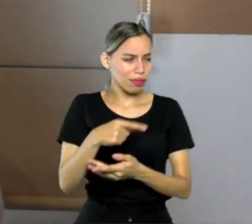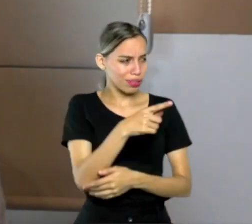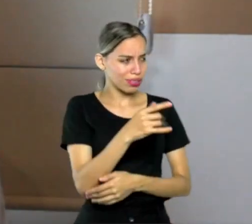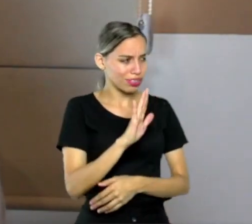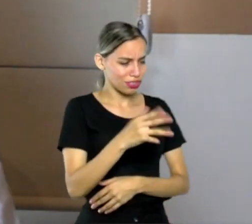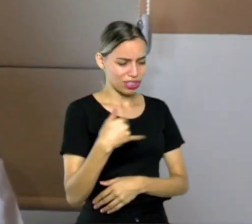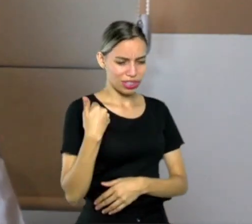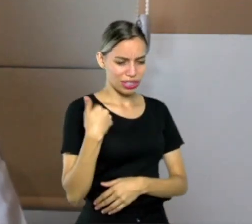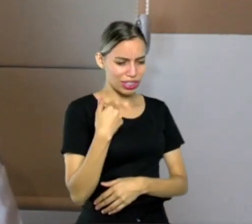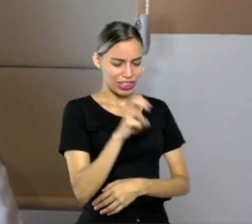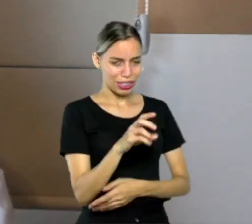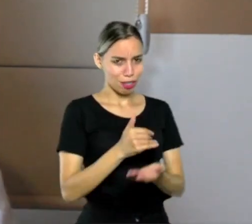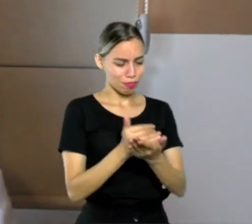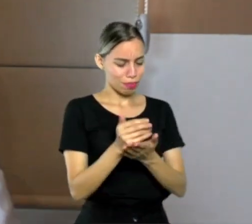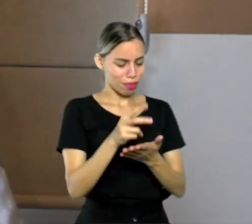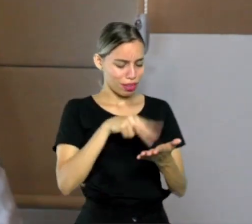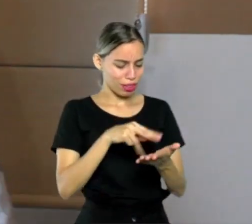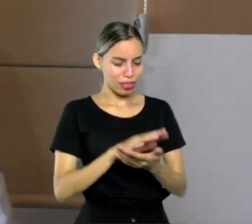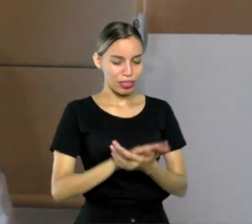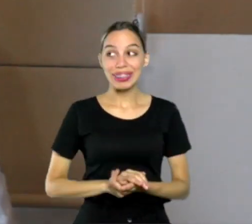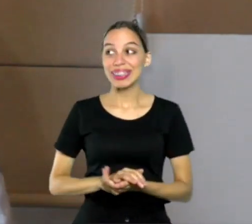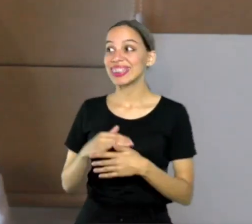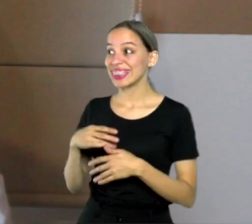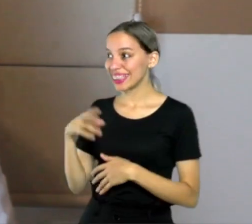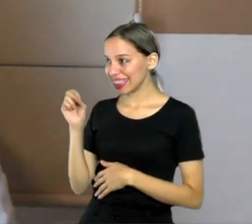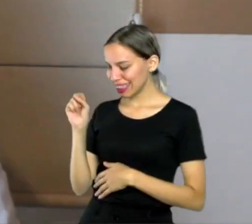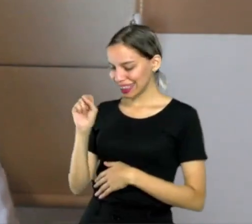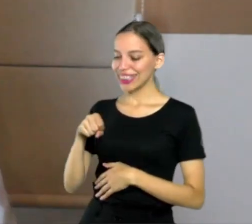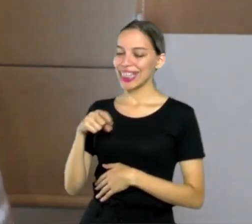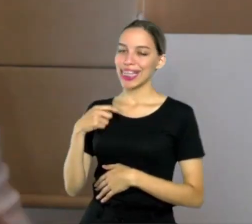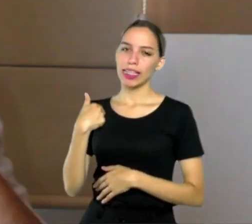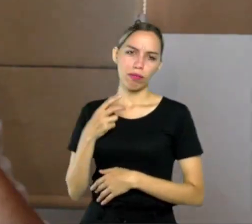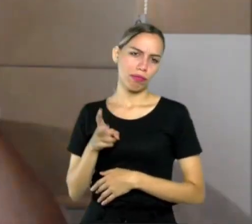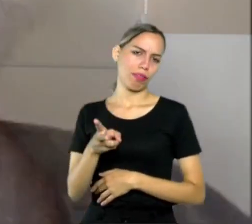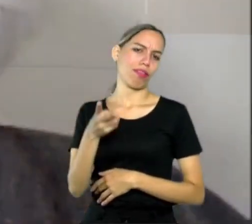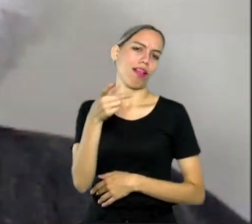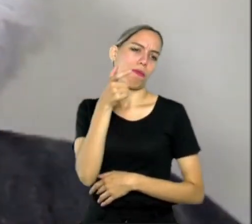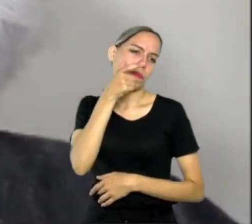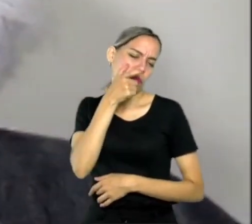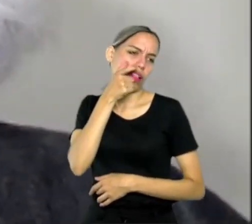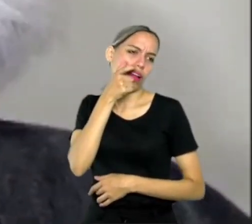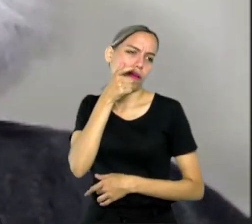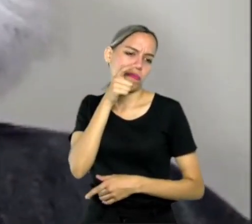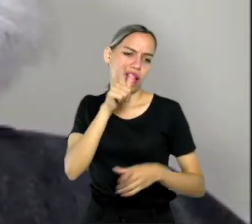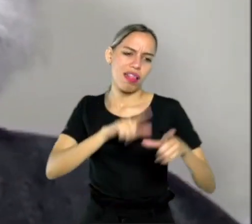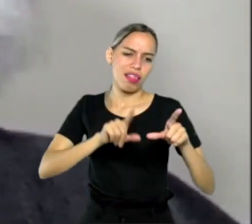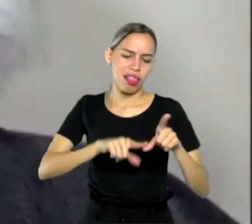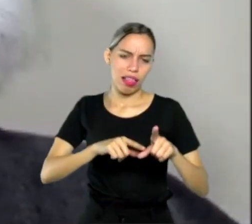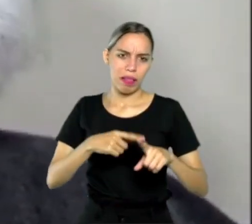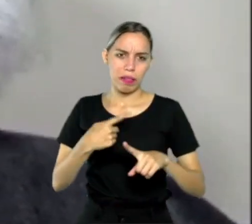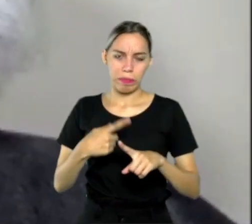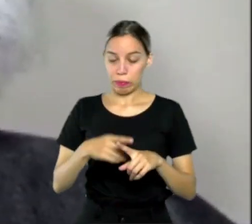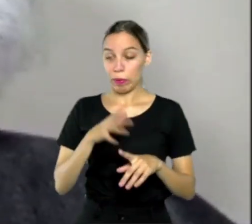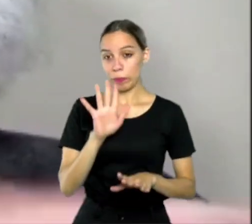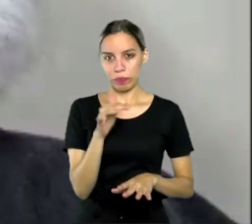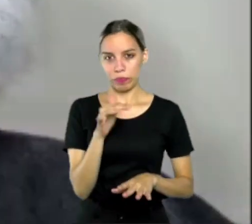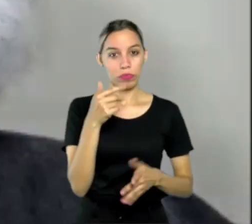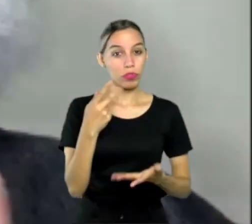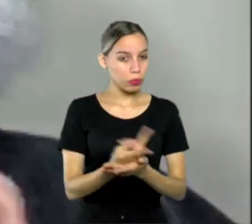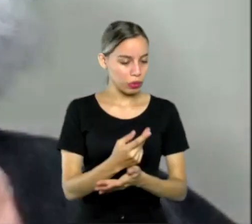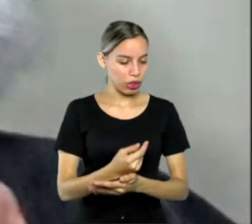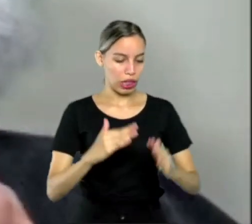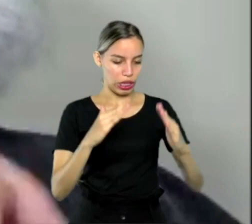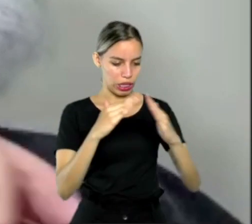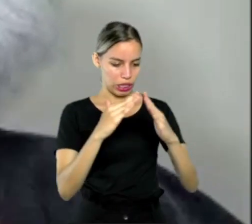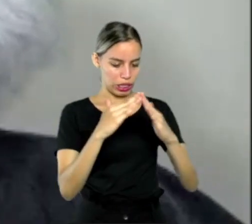isso? Eu sempre tive muita curiosidade pelas letras. A mamãe lavava a casa e forrava o chão com